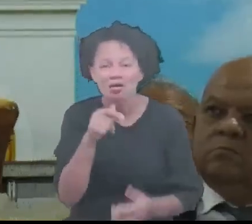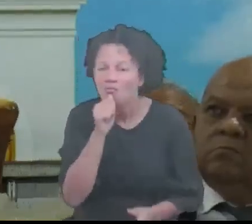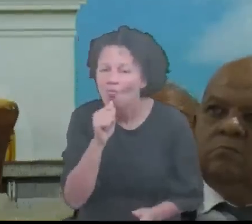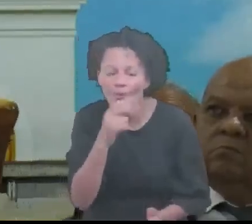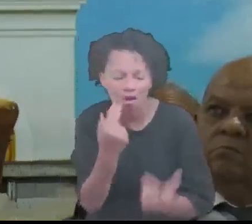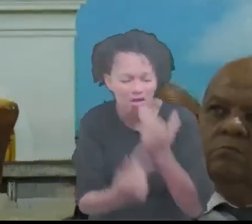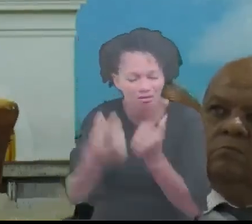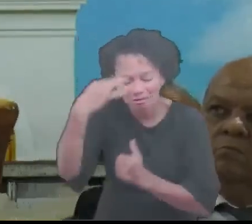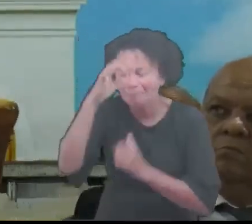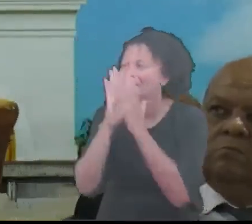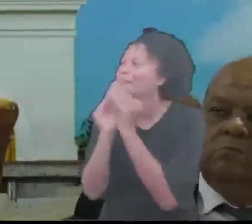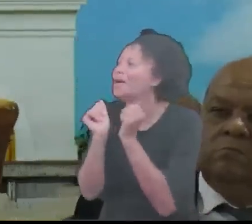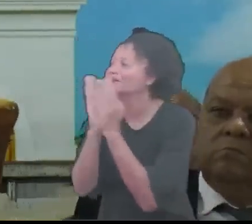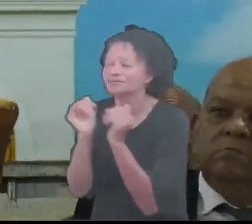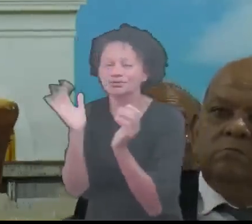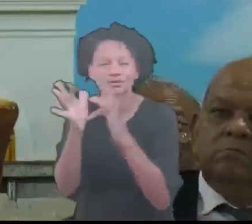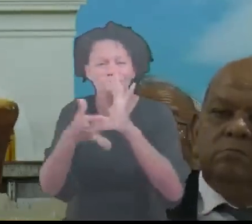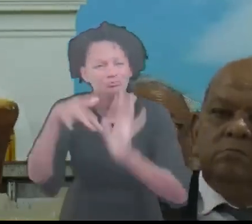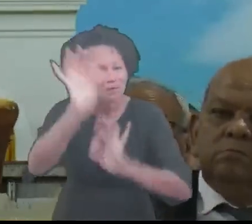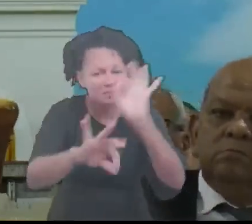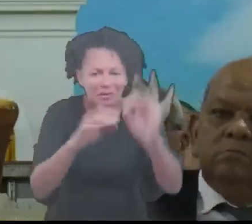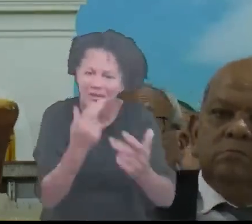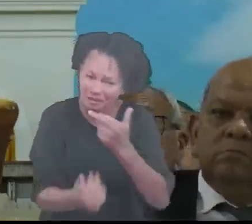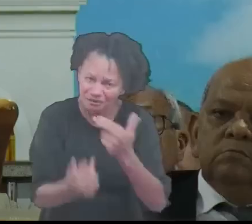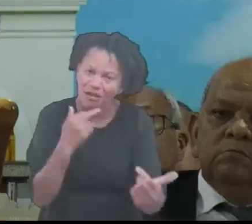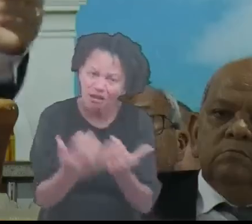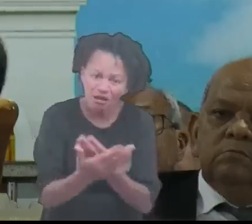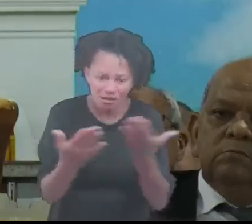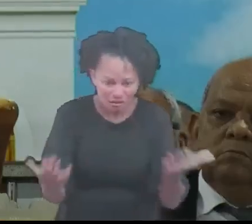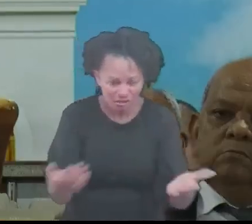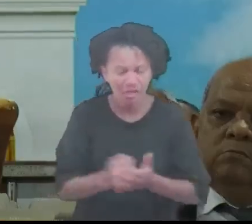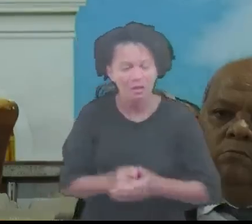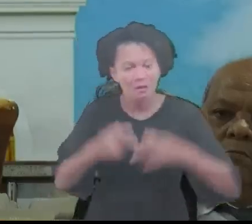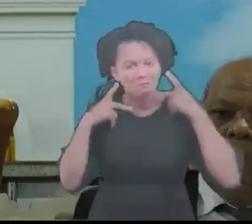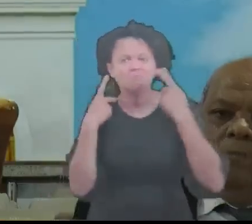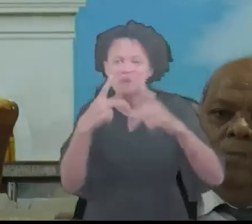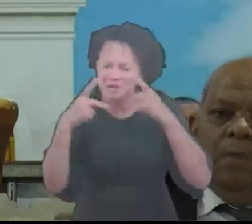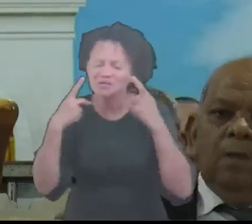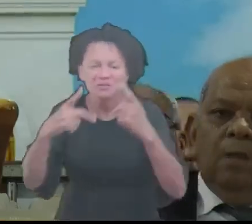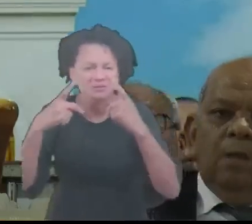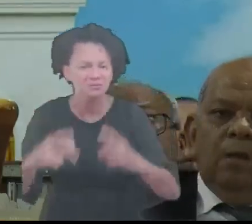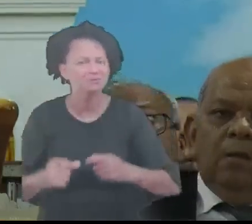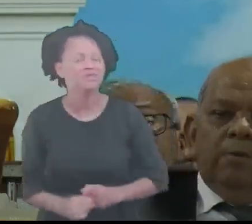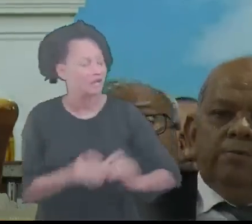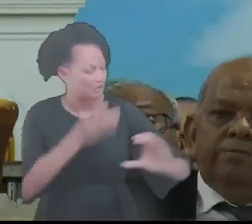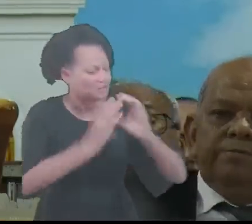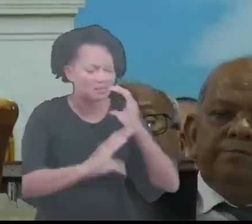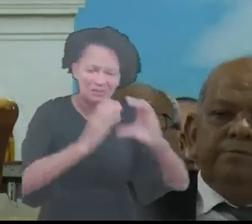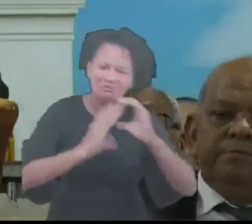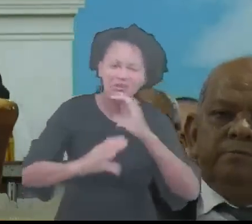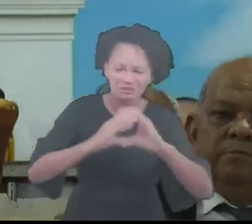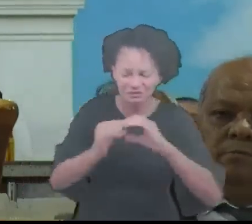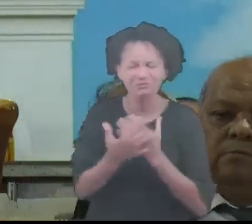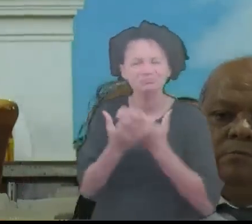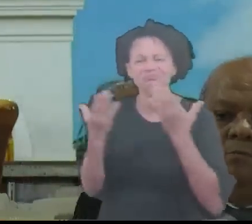batizado, peça para Jesus lhe batizar hoje. Enquanto se prega, enquanto se canta, enquanto se celebra a